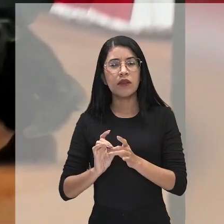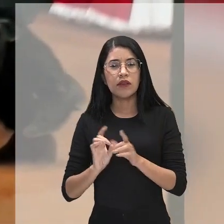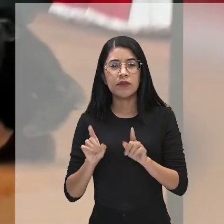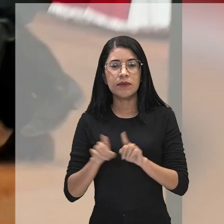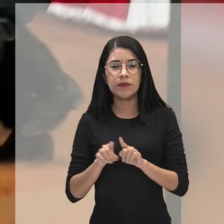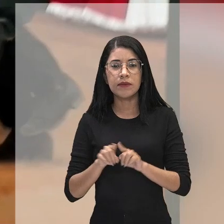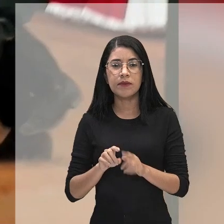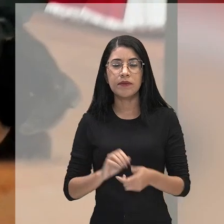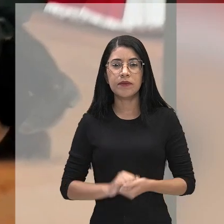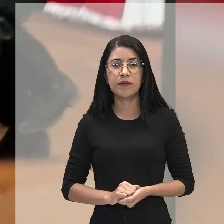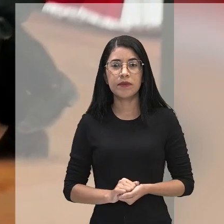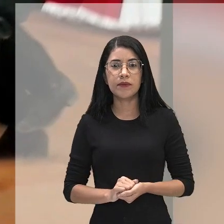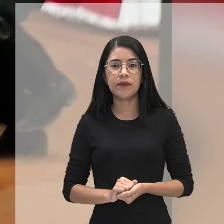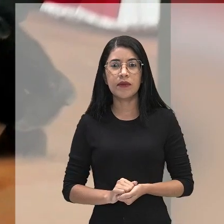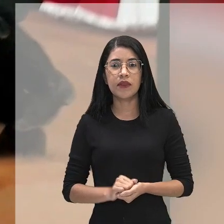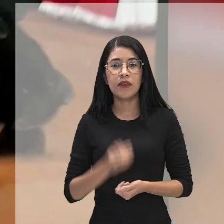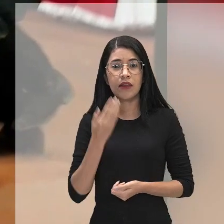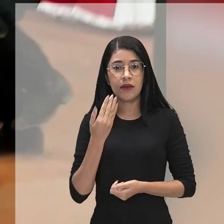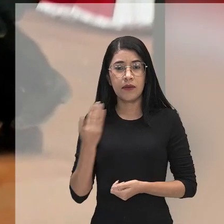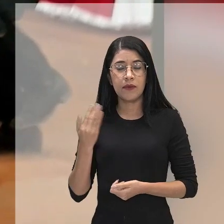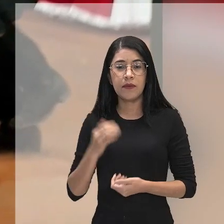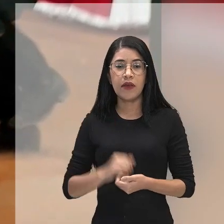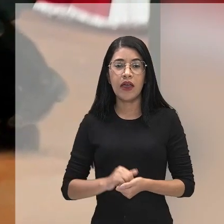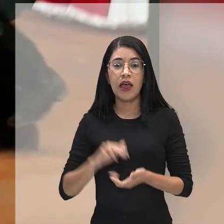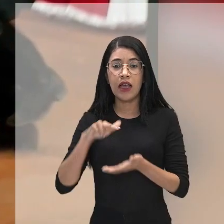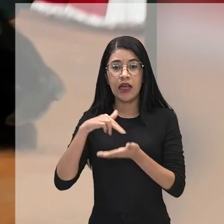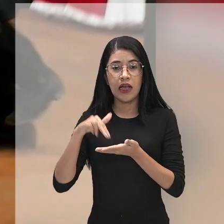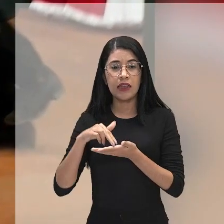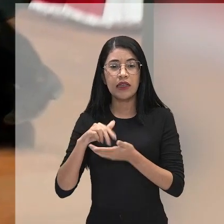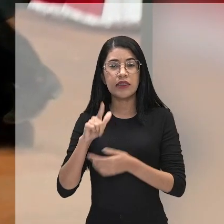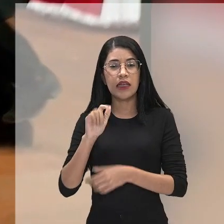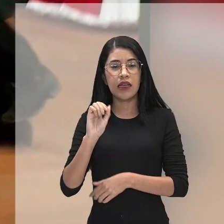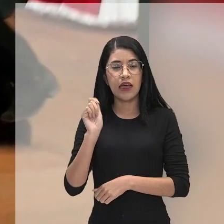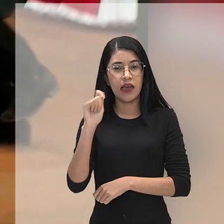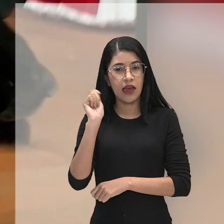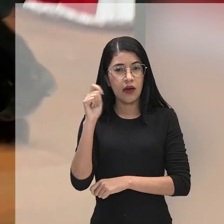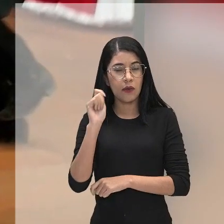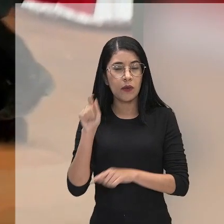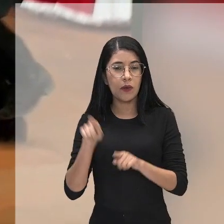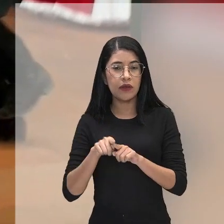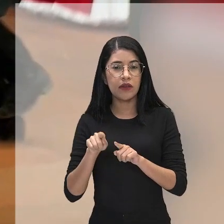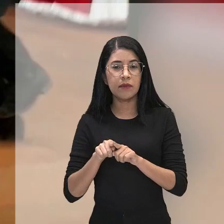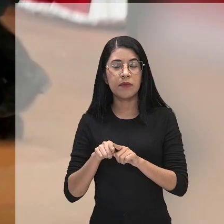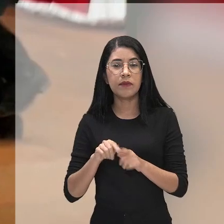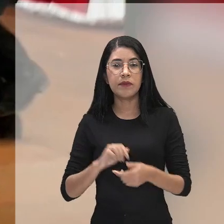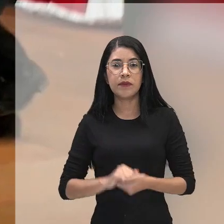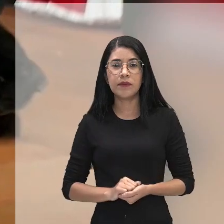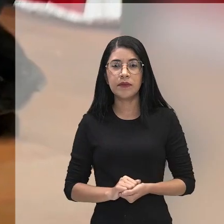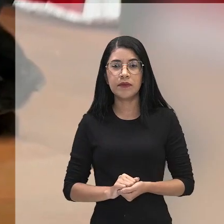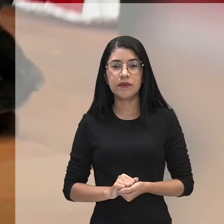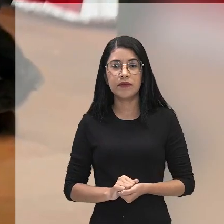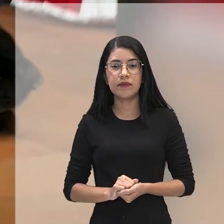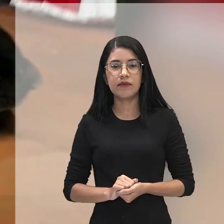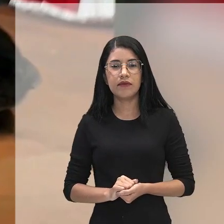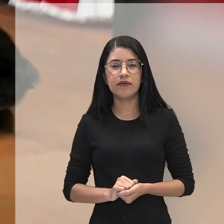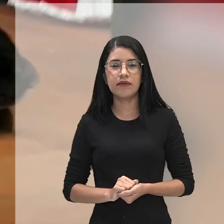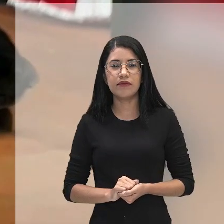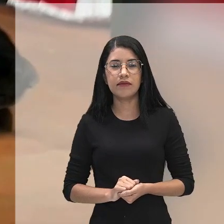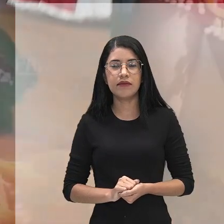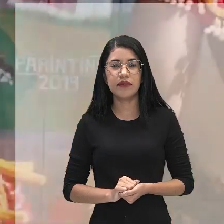acadêmico. Nós temos outra aí, a dança gaúcha, certo? Que é do Paraná. Então tem